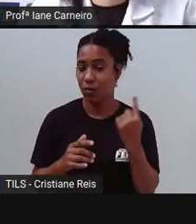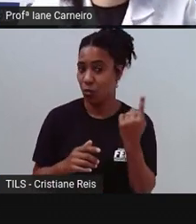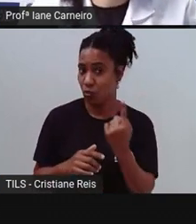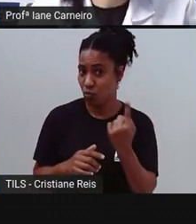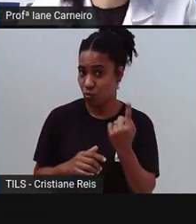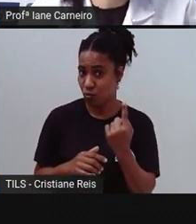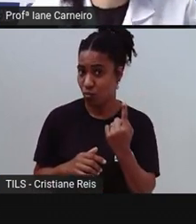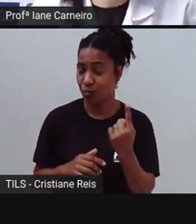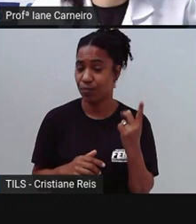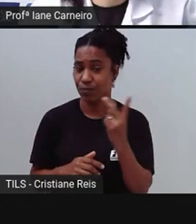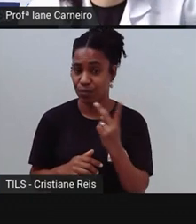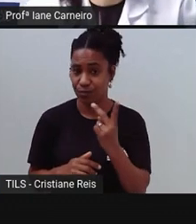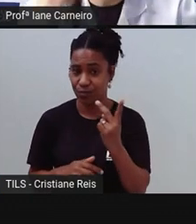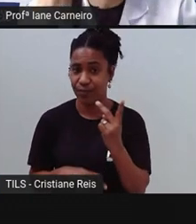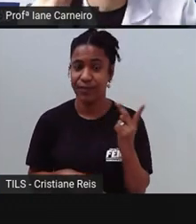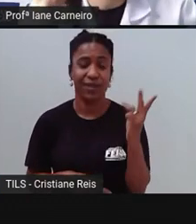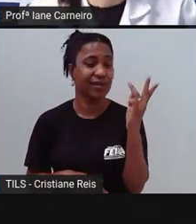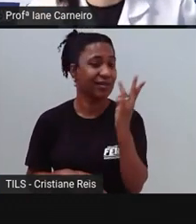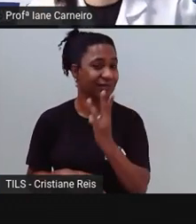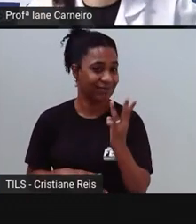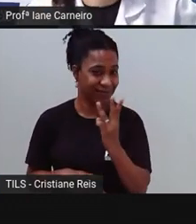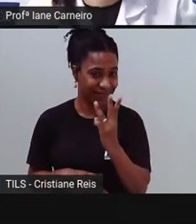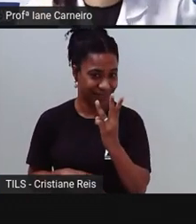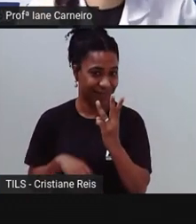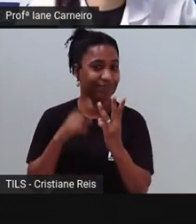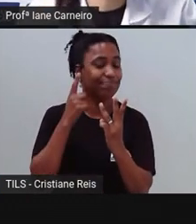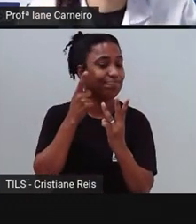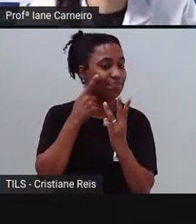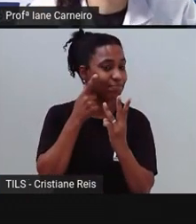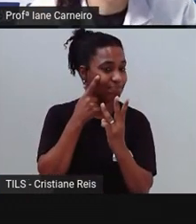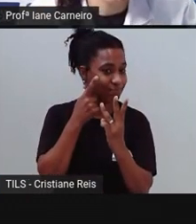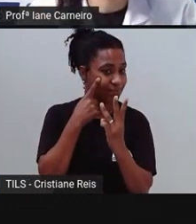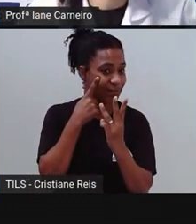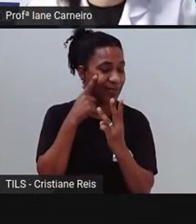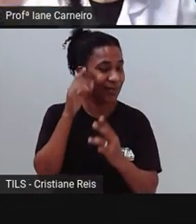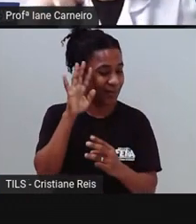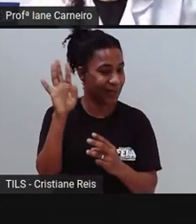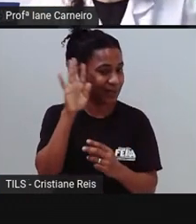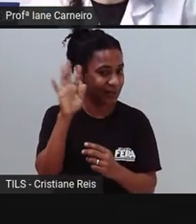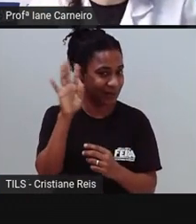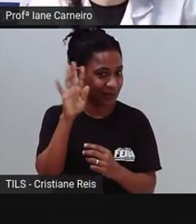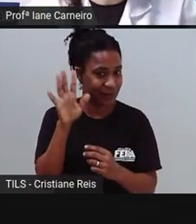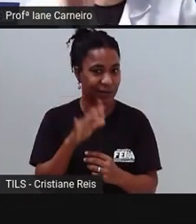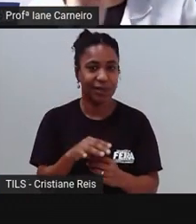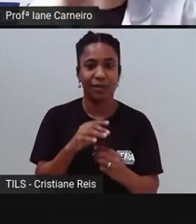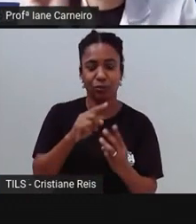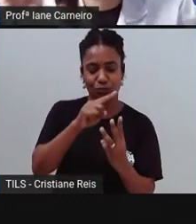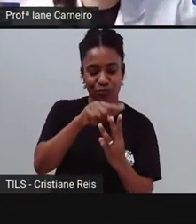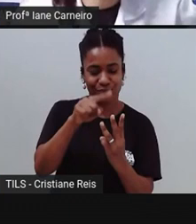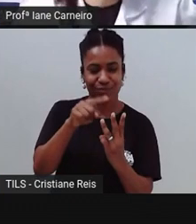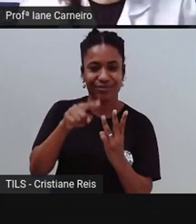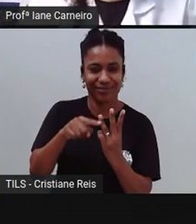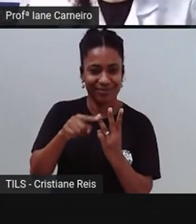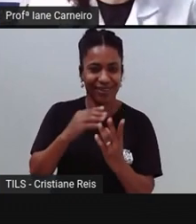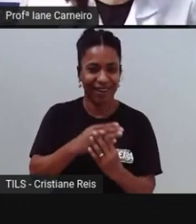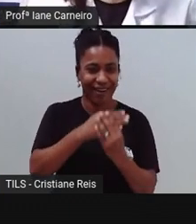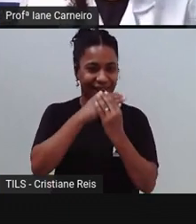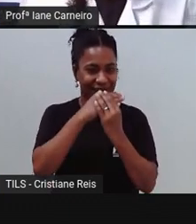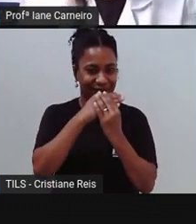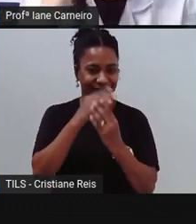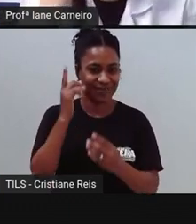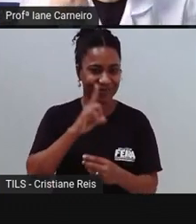criança, duas crianças, três crianças, comessem esse mesmo lanchinho, cada uma com esse lanchinho